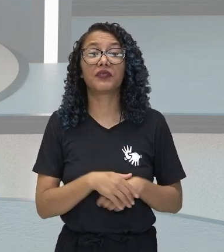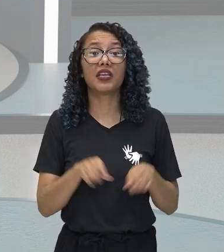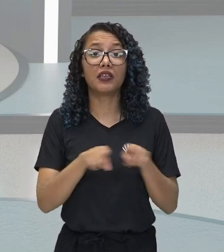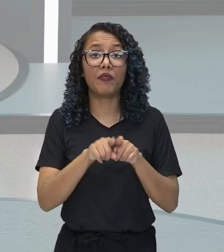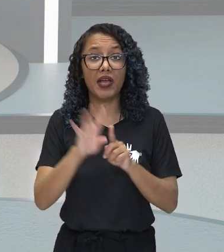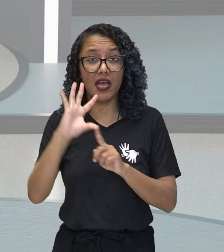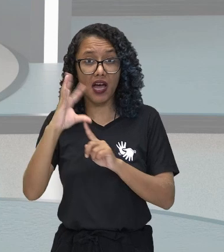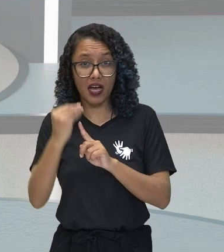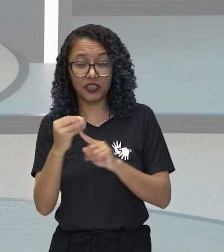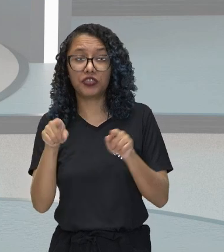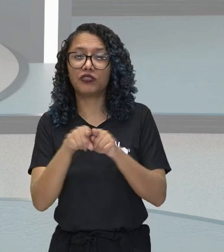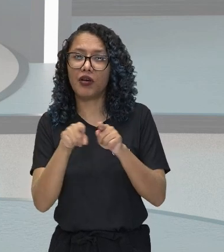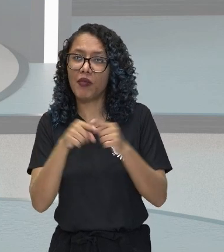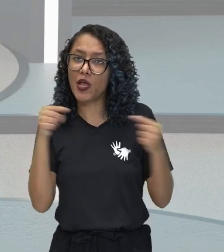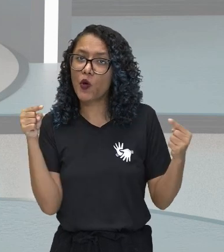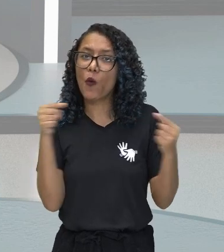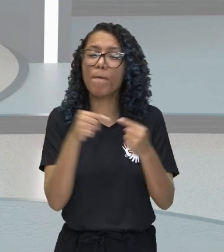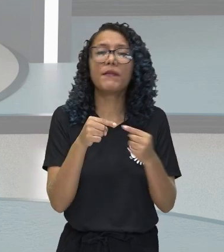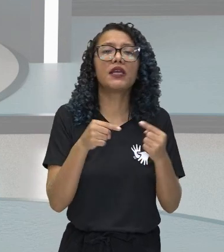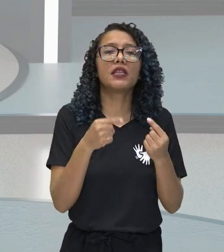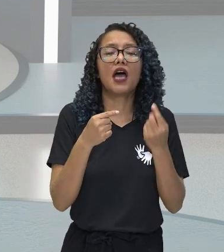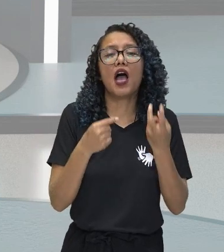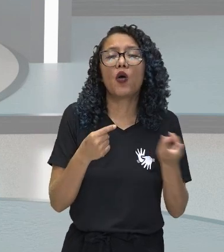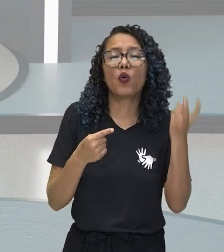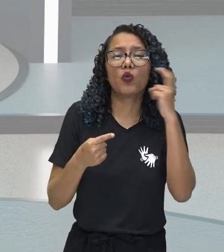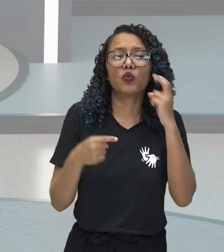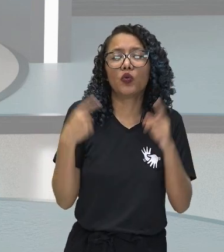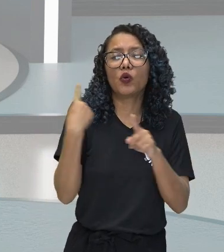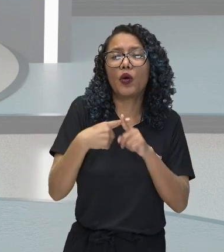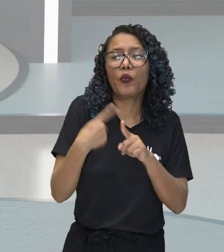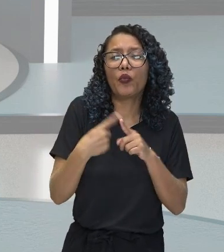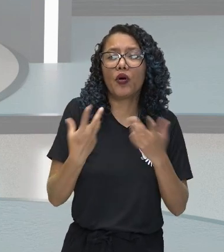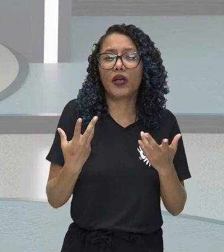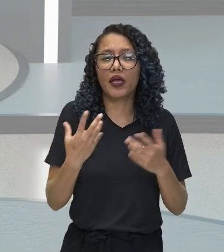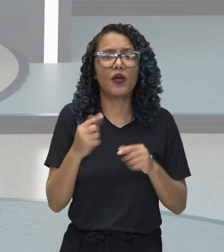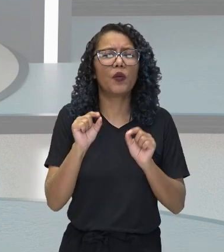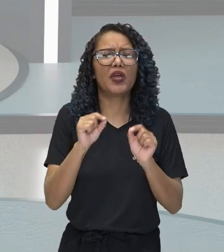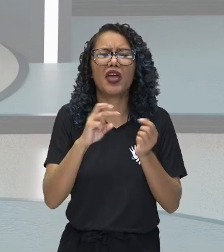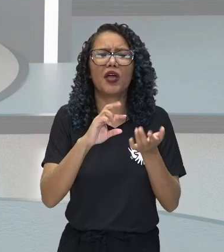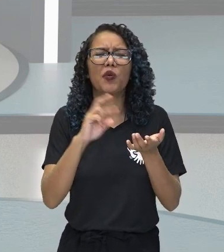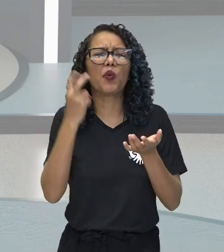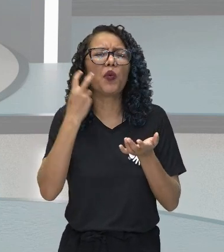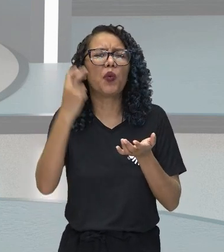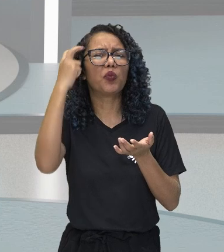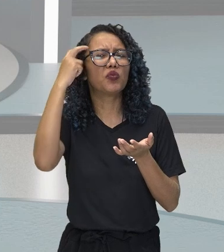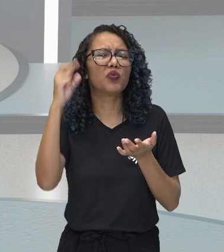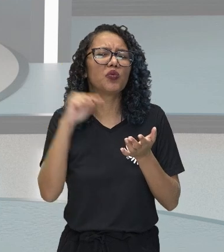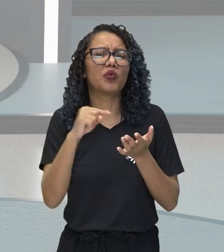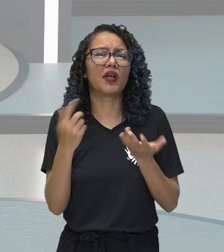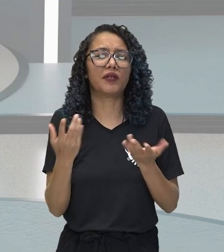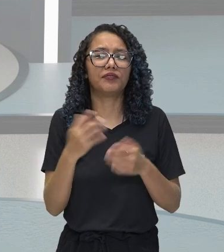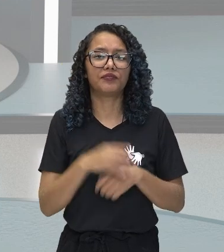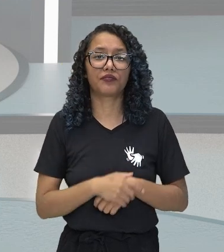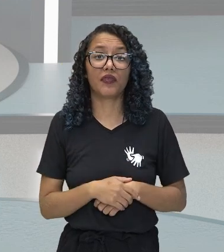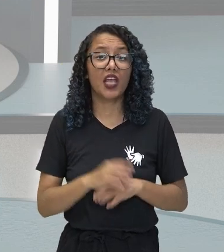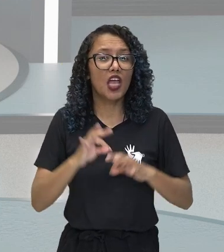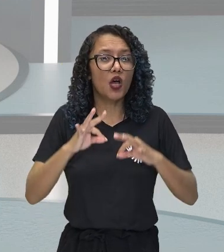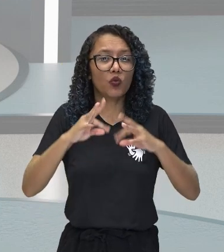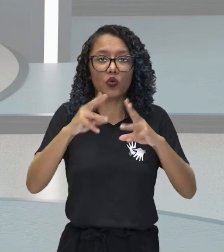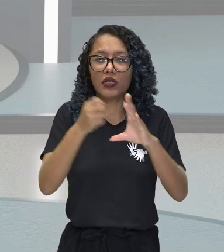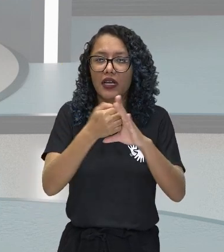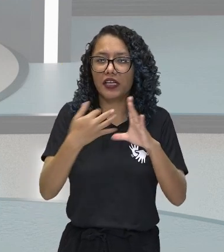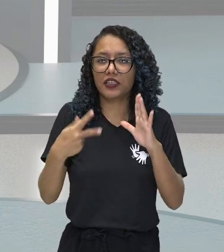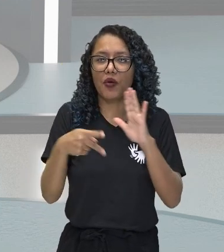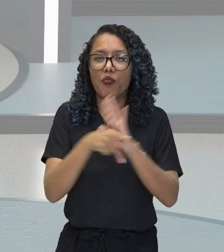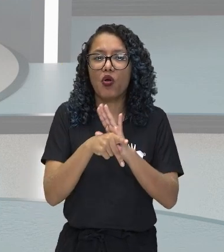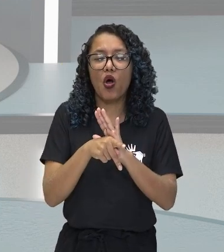de cultura. Tá, mas o que é cultura? A cultura diz respeito a tudo aquilo que caracteriza a existência social de um povo ou nação,